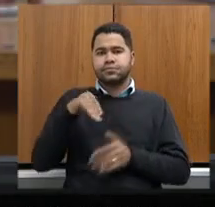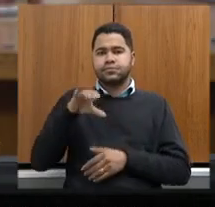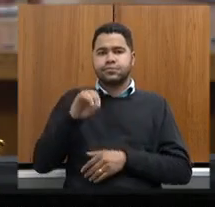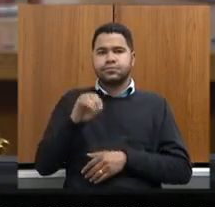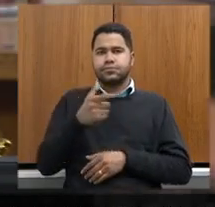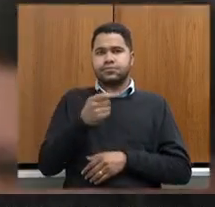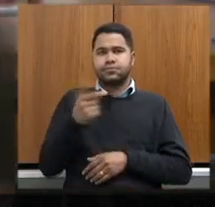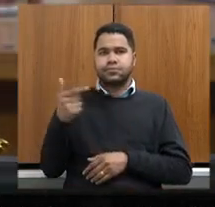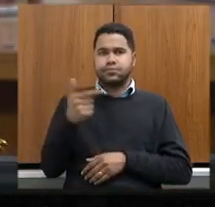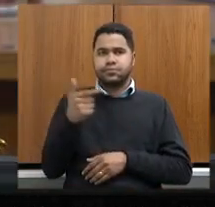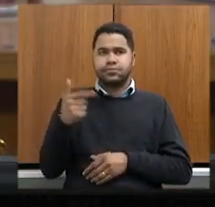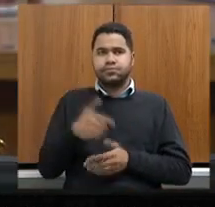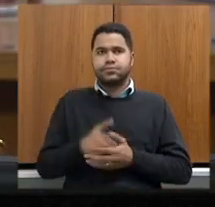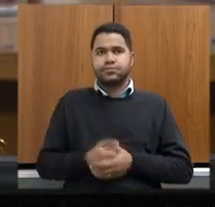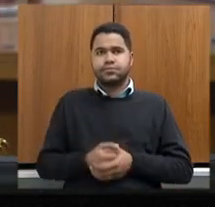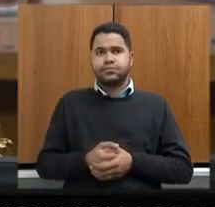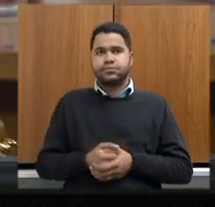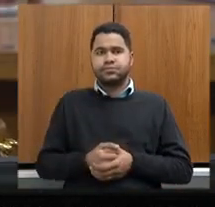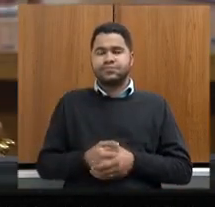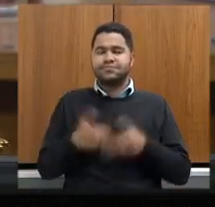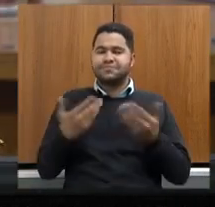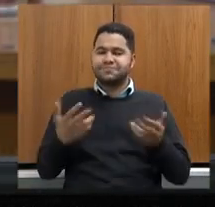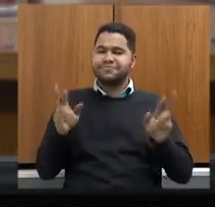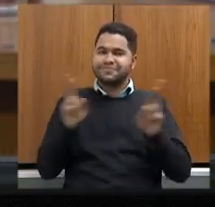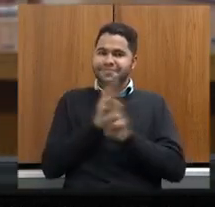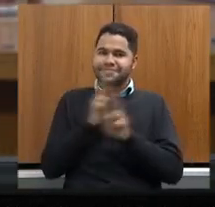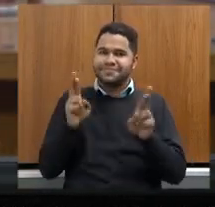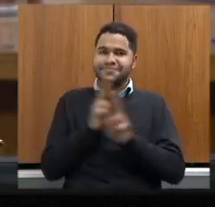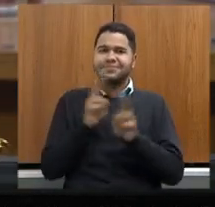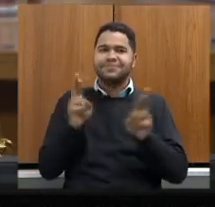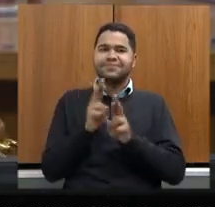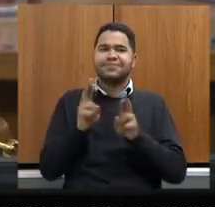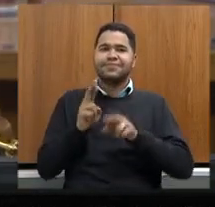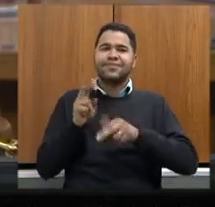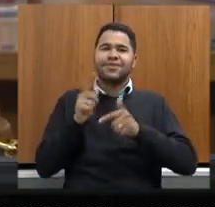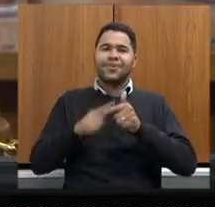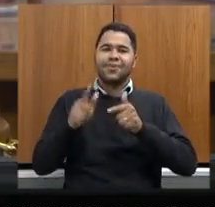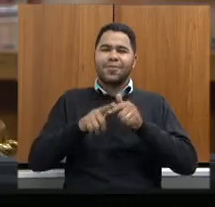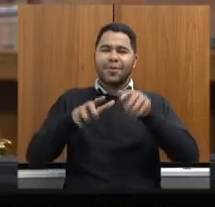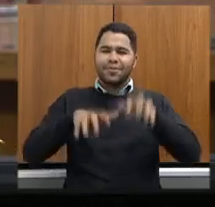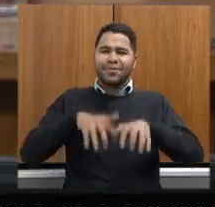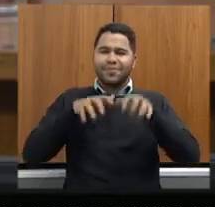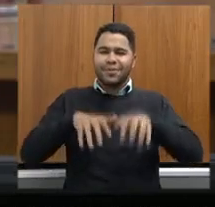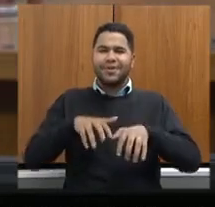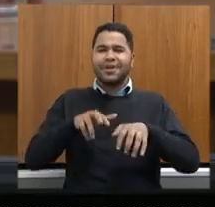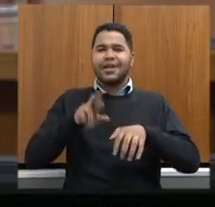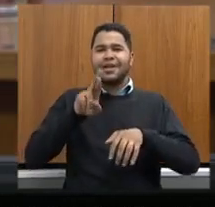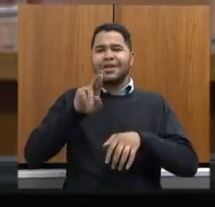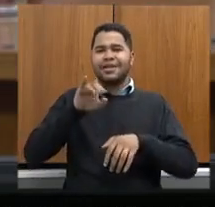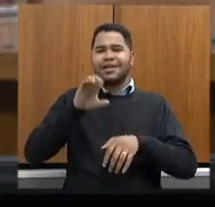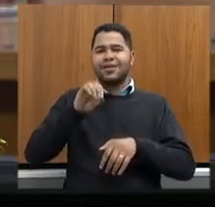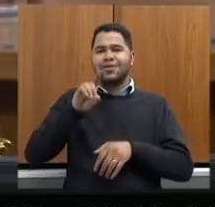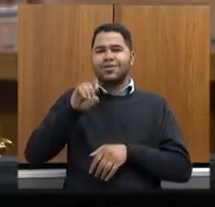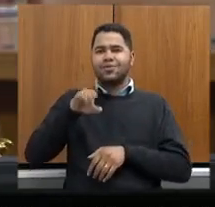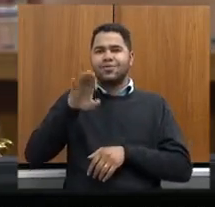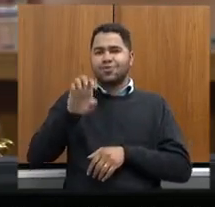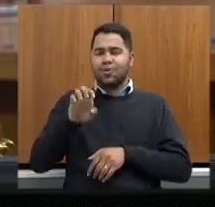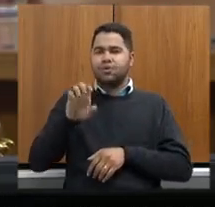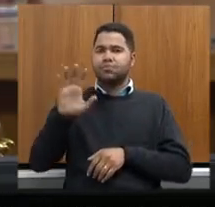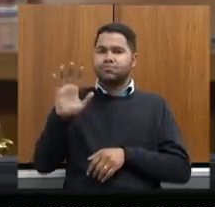de dois mil e 22 com relação ao Desastre minerário do Rio Doce nós temos